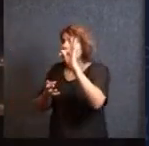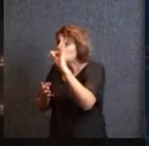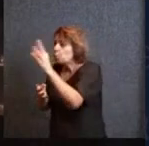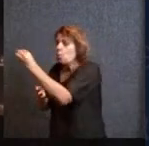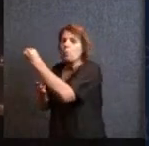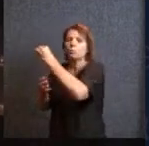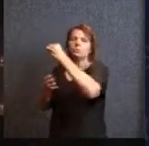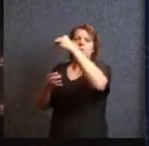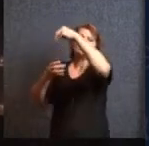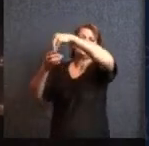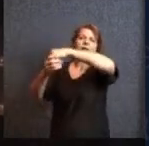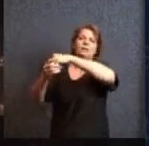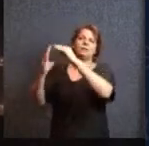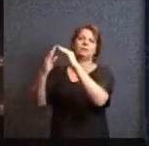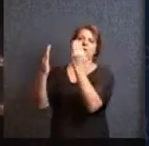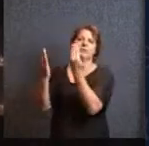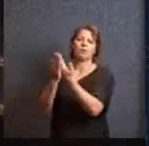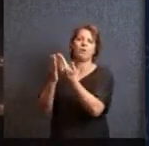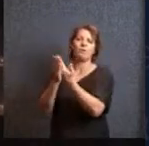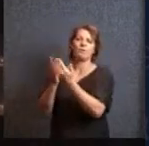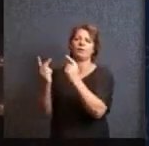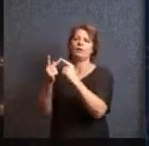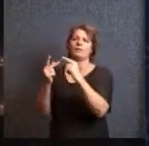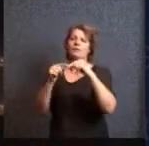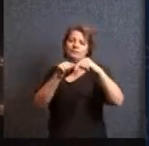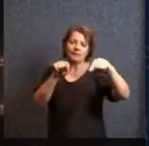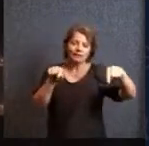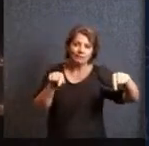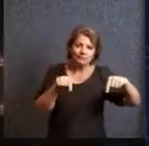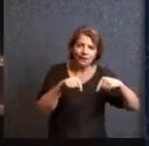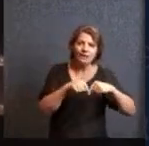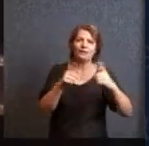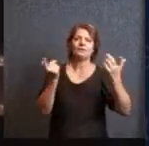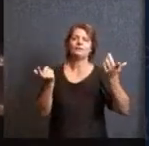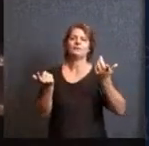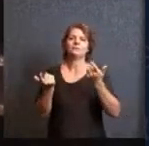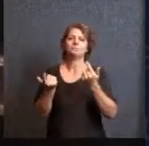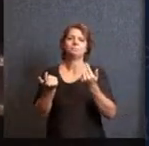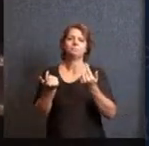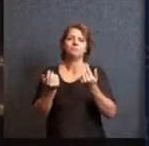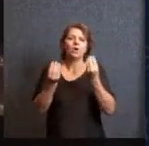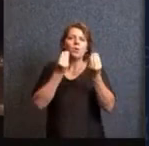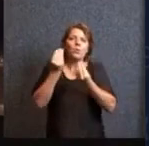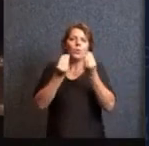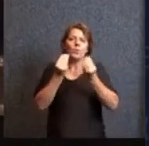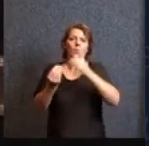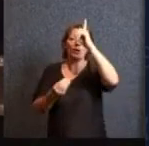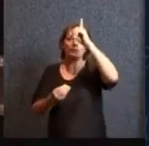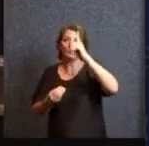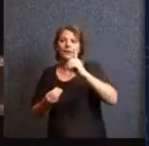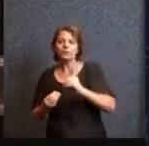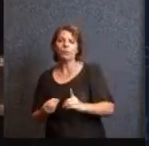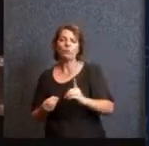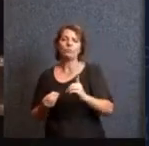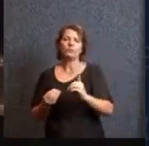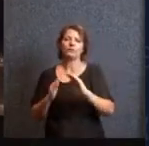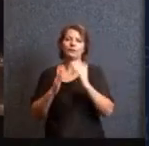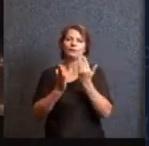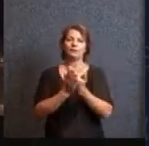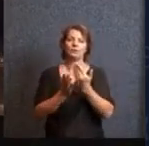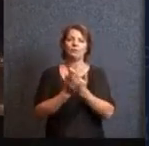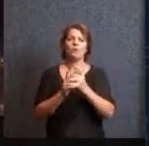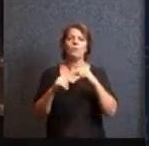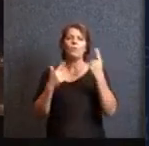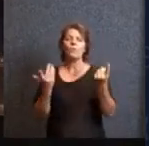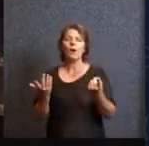está sendo realizado na escola, na sala de aula, como é a gestão daquela escola, quais são